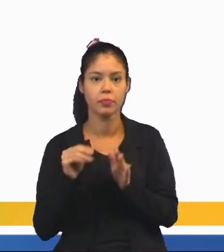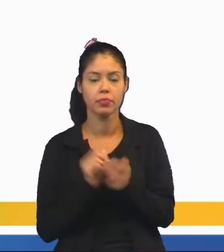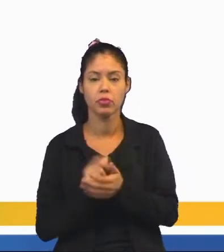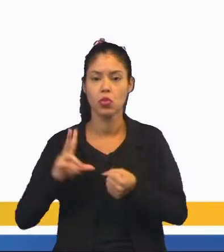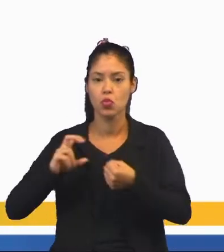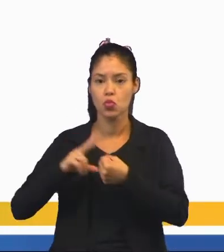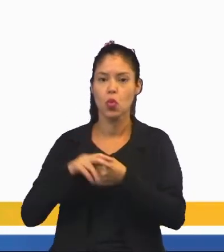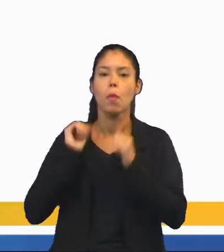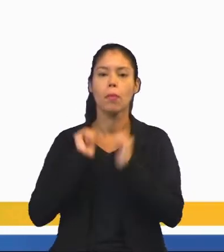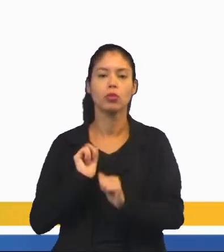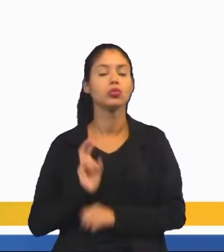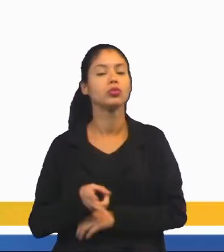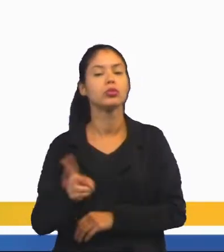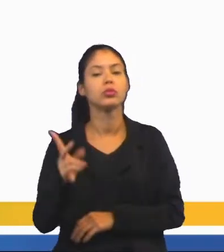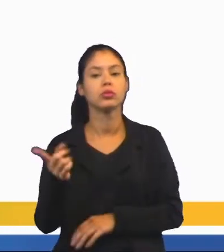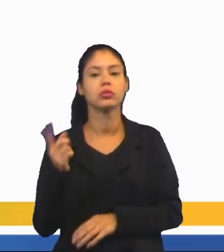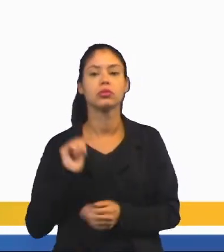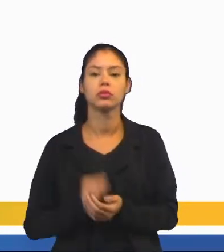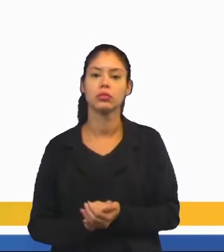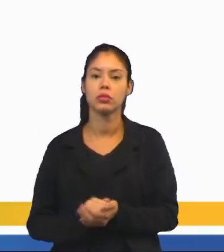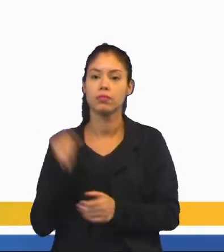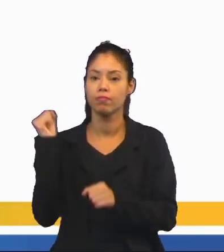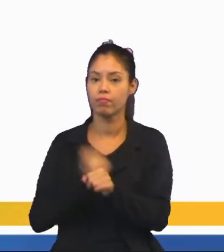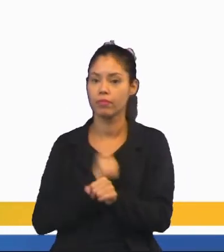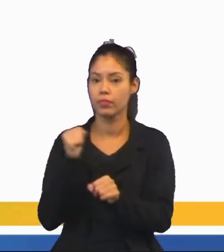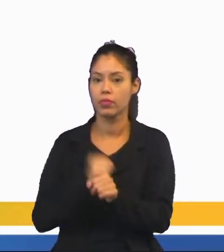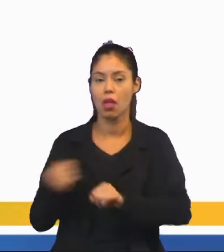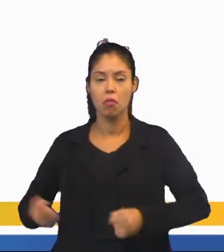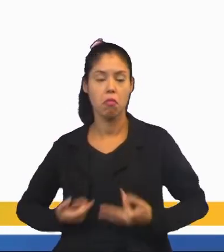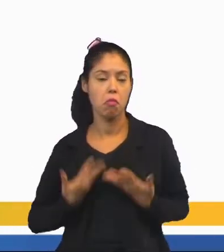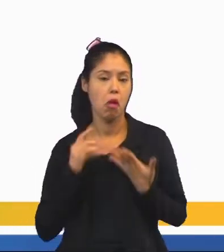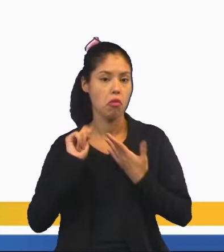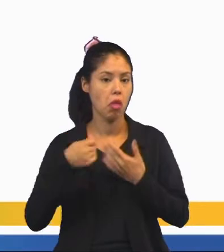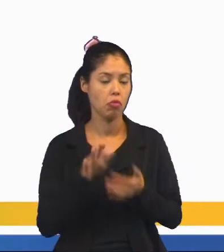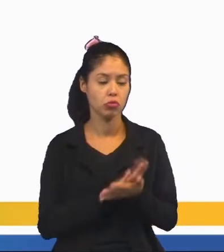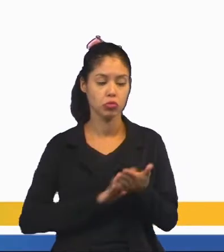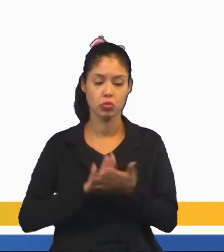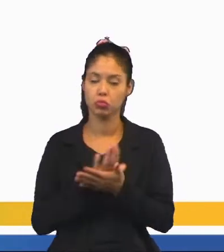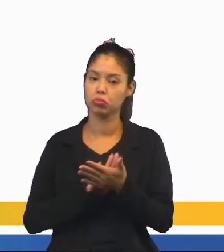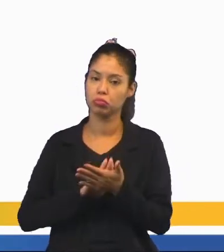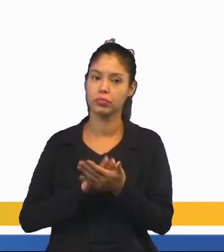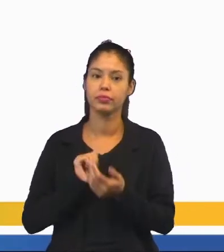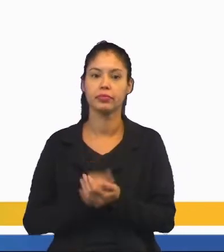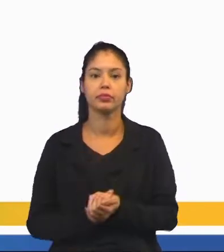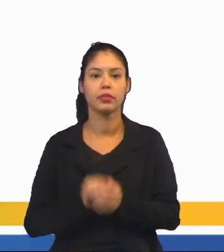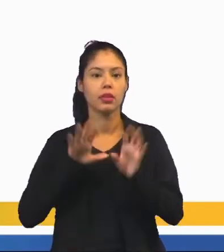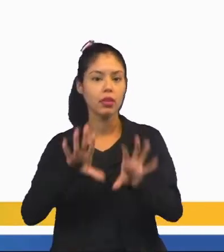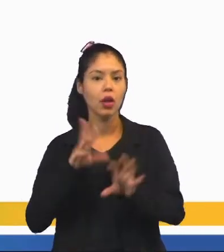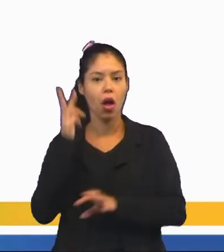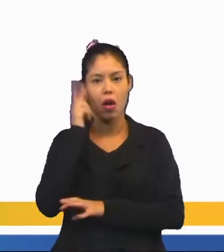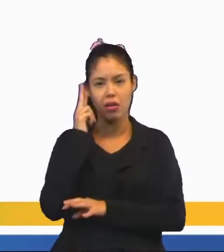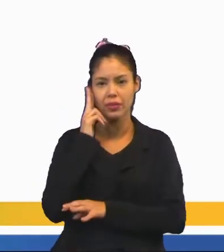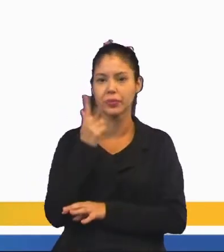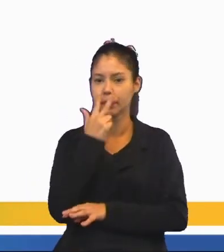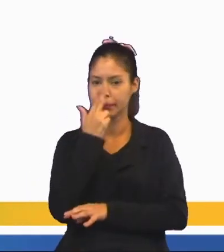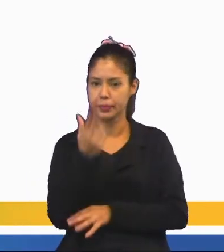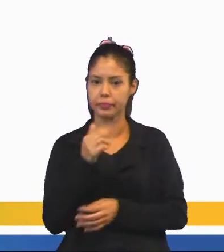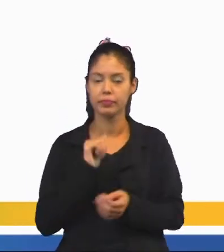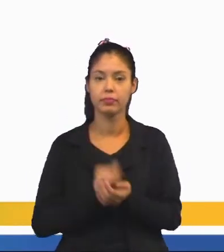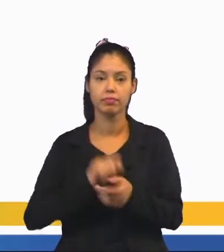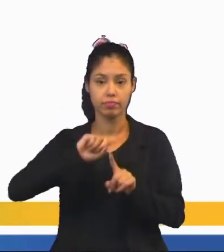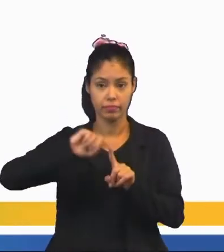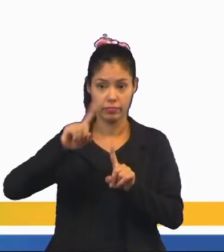O vírus pode permanecer latente por anos, sem manifestar sinais e sintomas, sendo mais comum